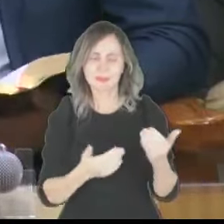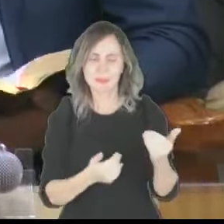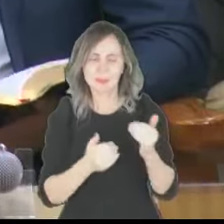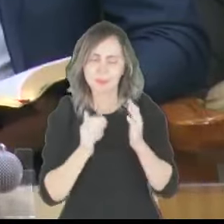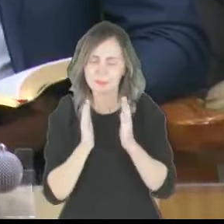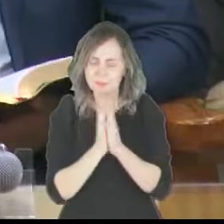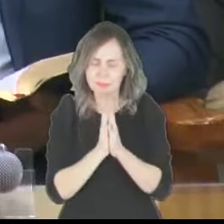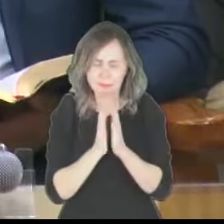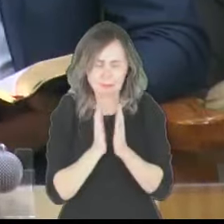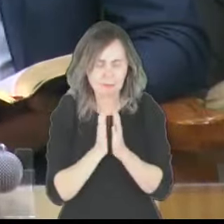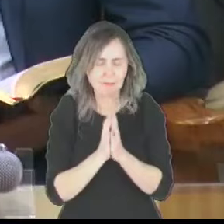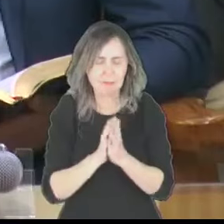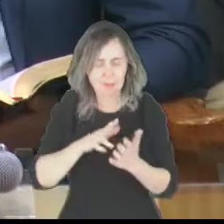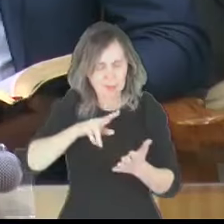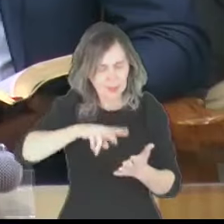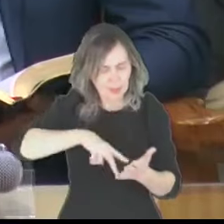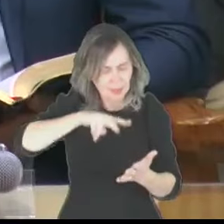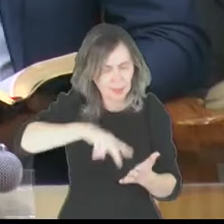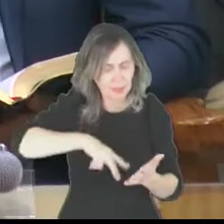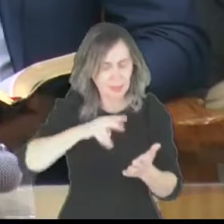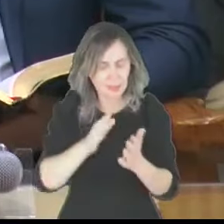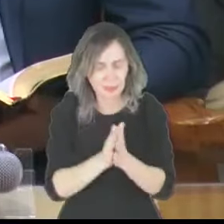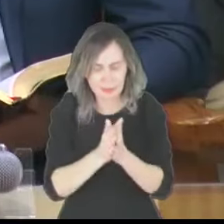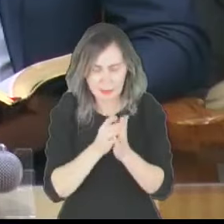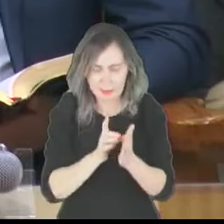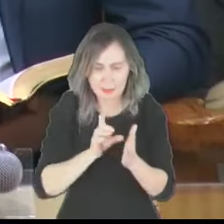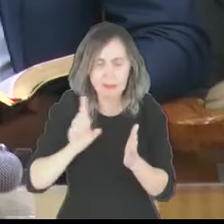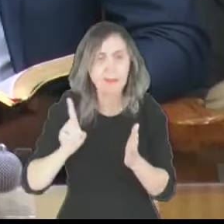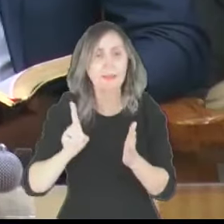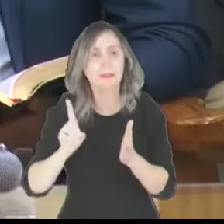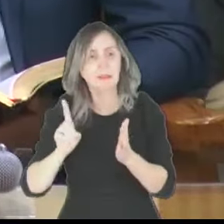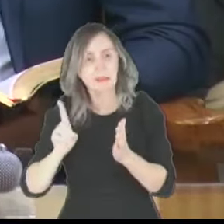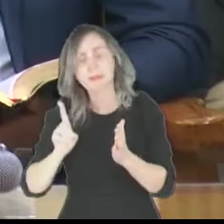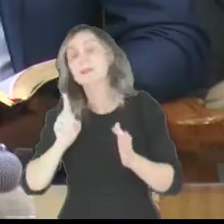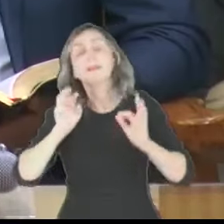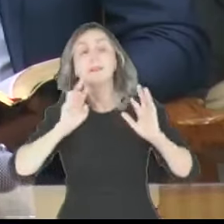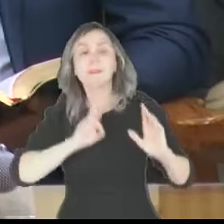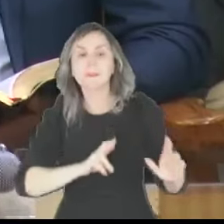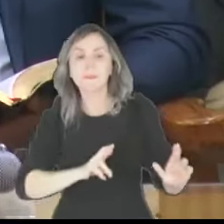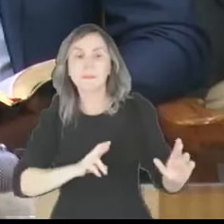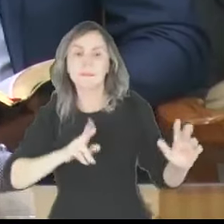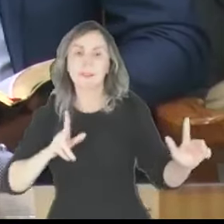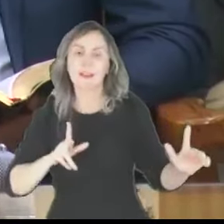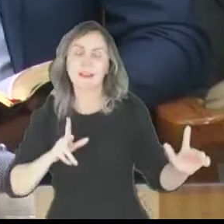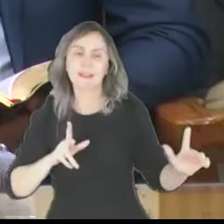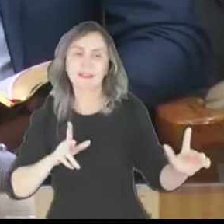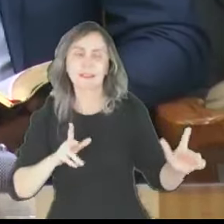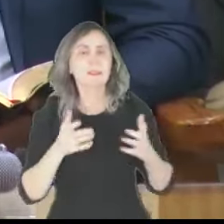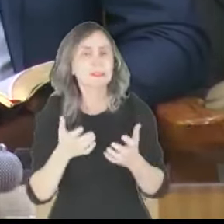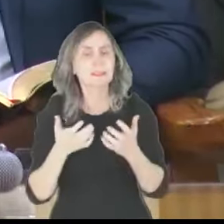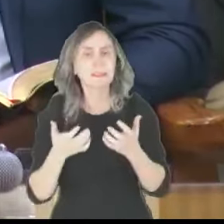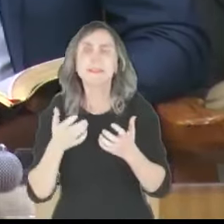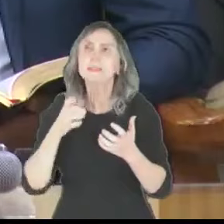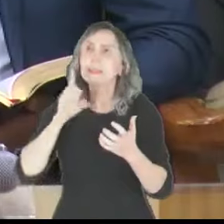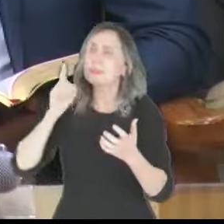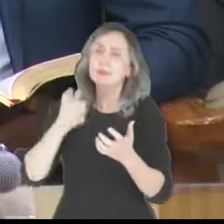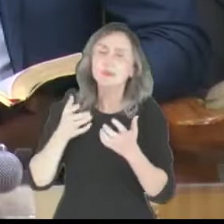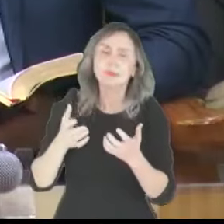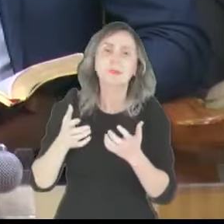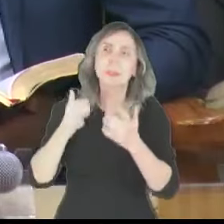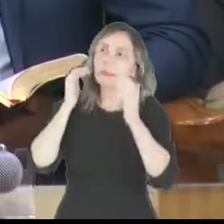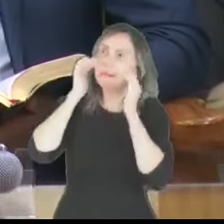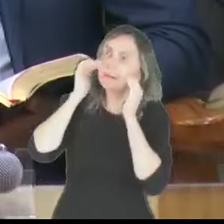juventude Que lê A Bíblia Deus quer Uma juventude Que faz A diferença E é diferente Deus quer Uma juventude Que teme